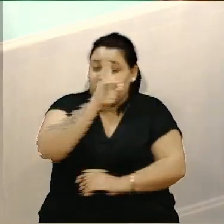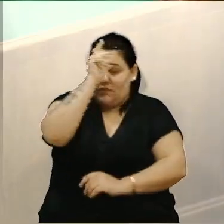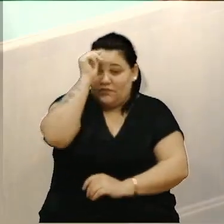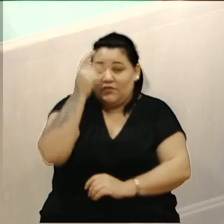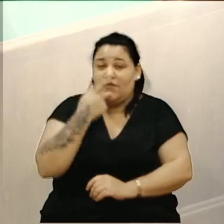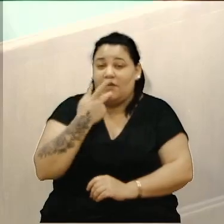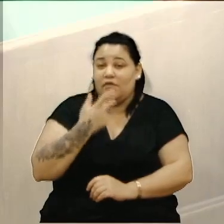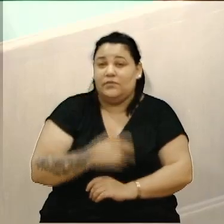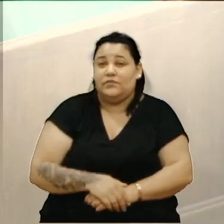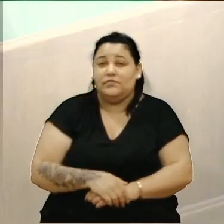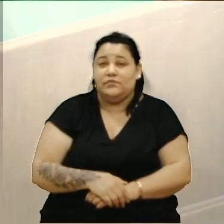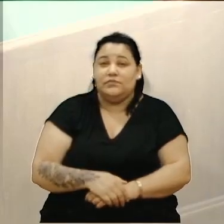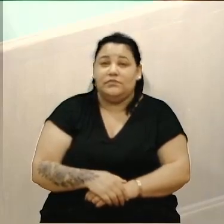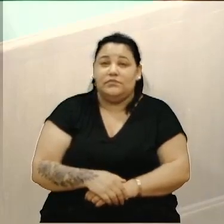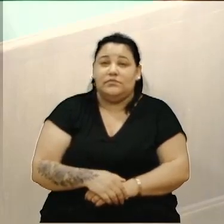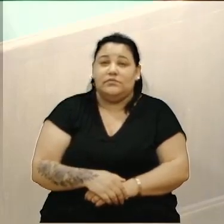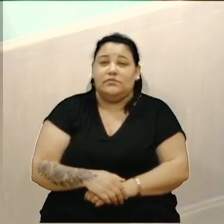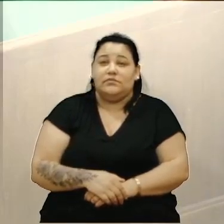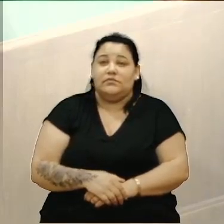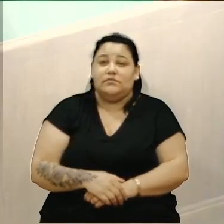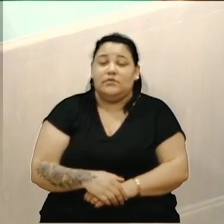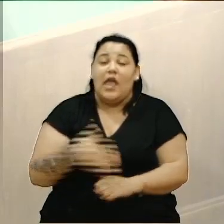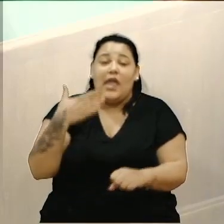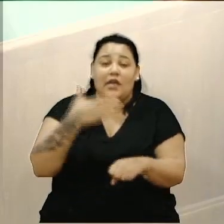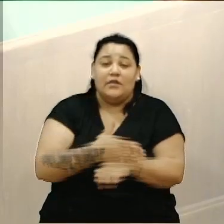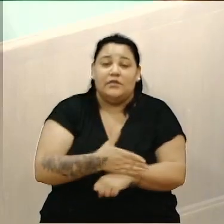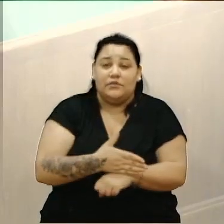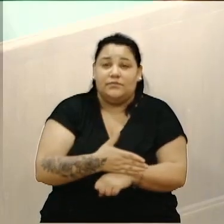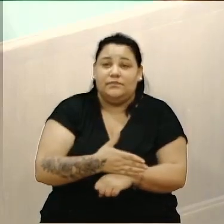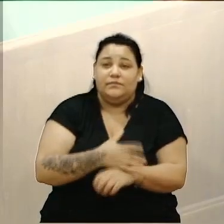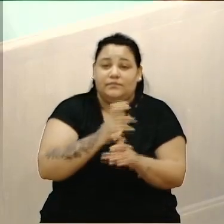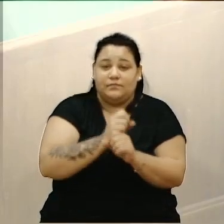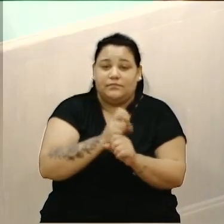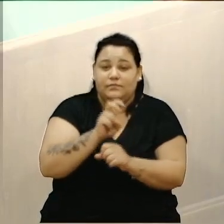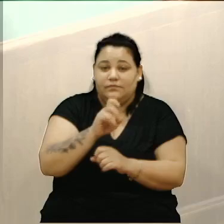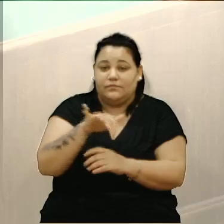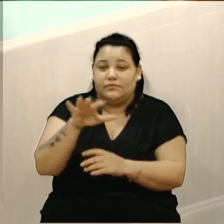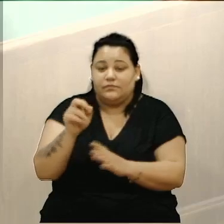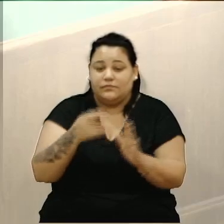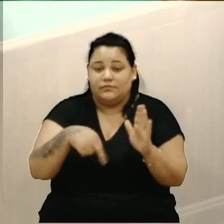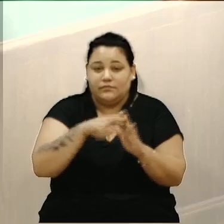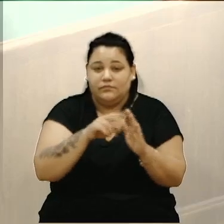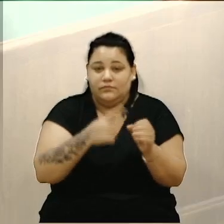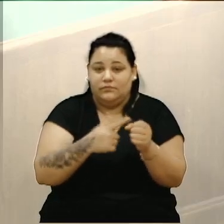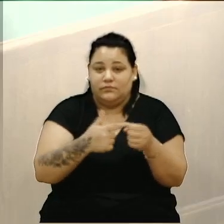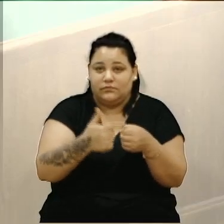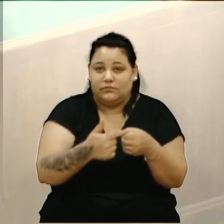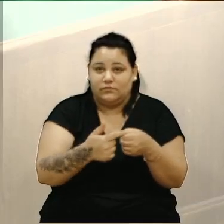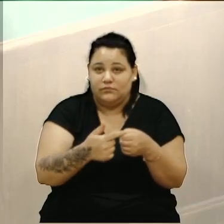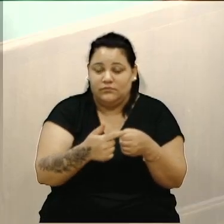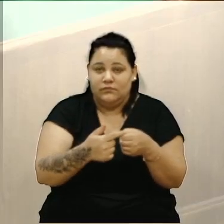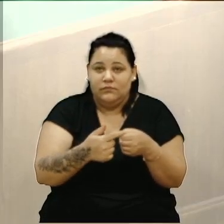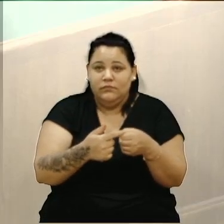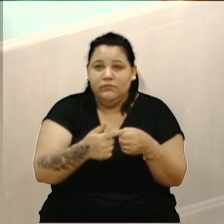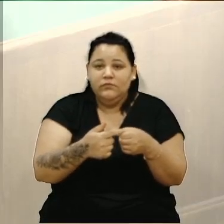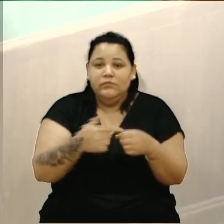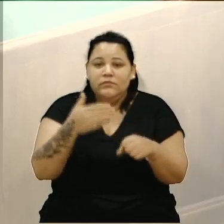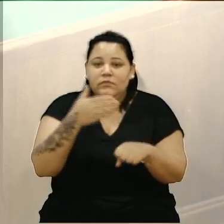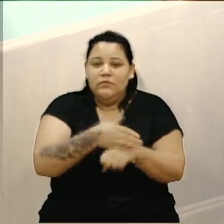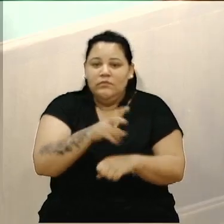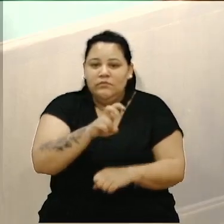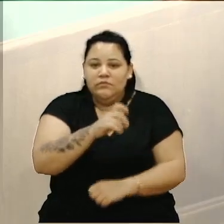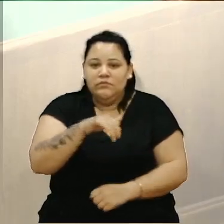Caiu na conta 5 milhões para a recuperação da cidade. Então, prefeito, Caiu 5 milhões do governo do estado,